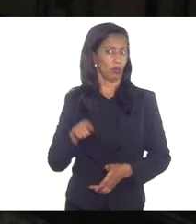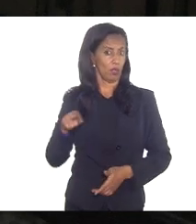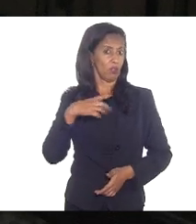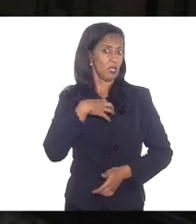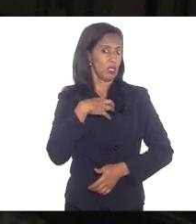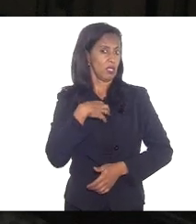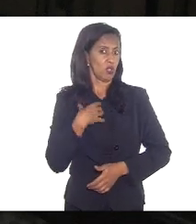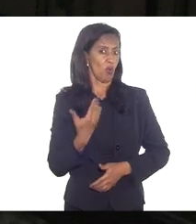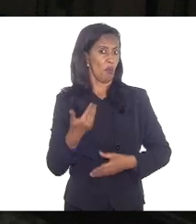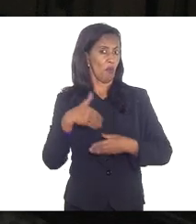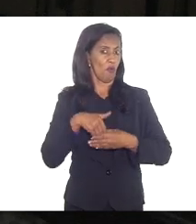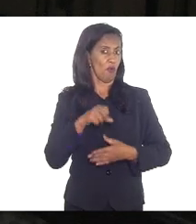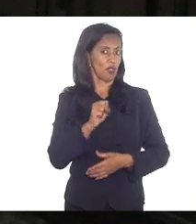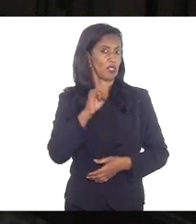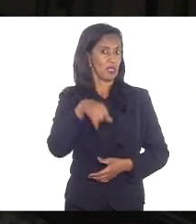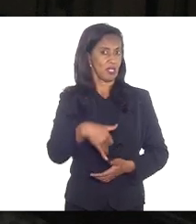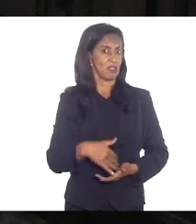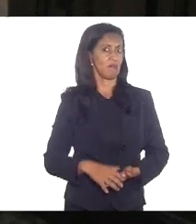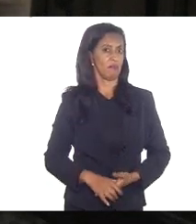sentido, o meu voto é sim.